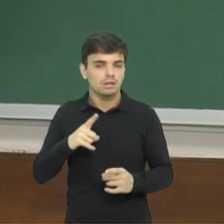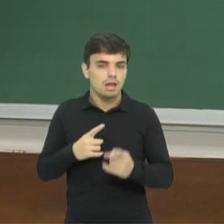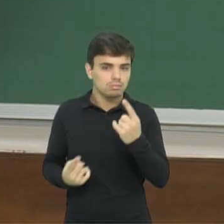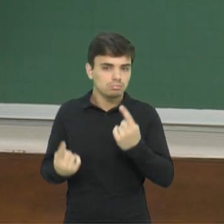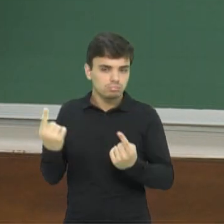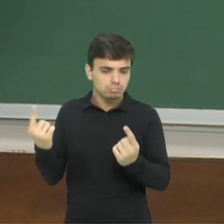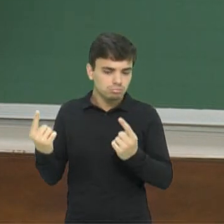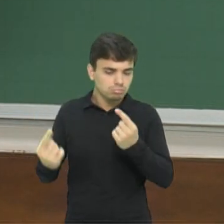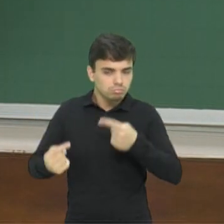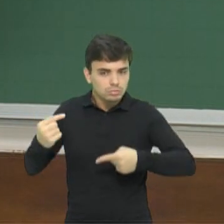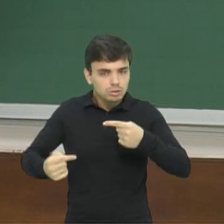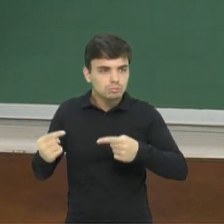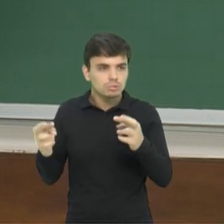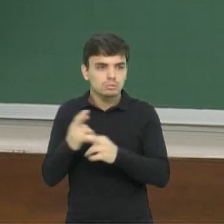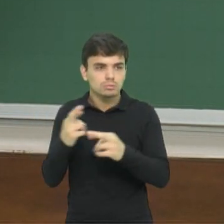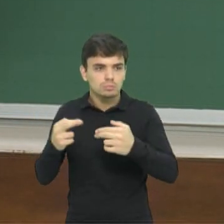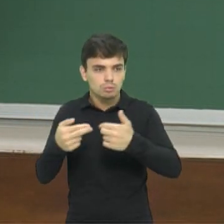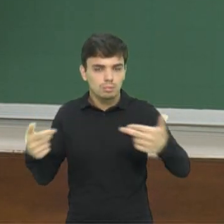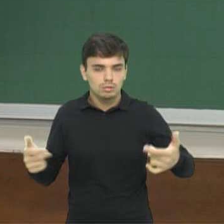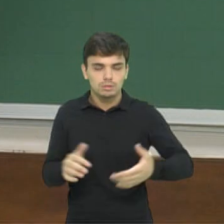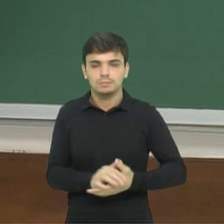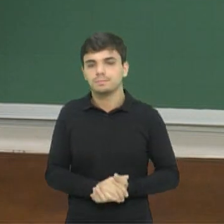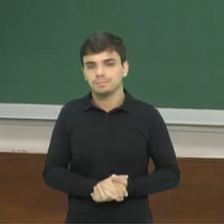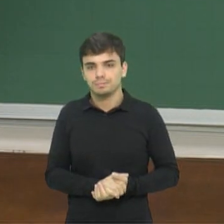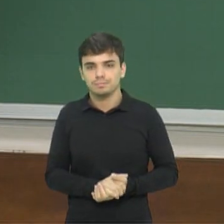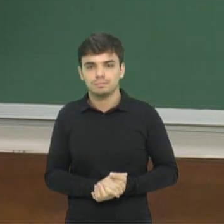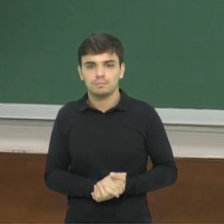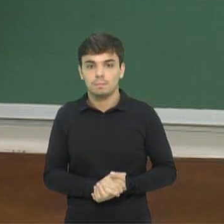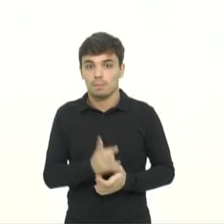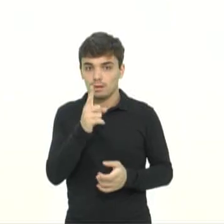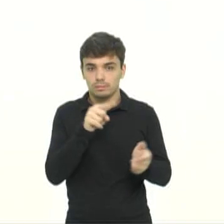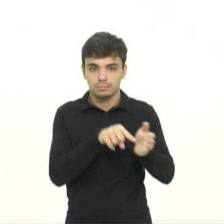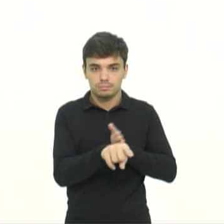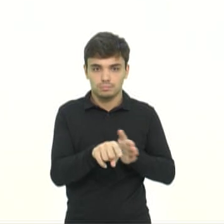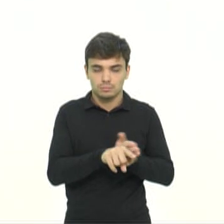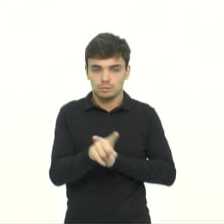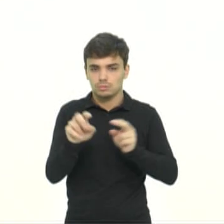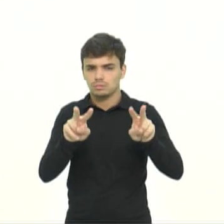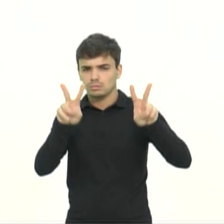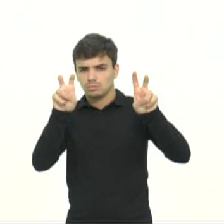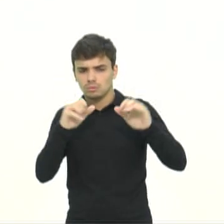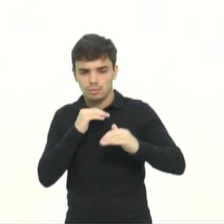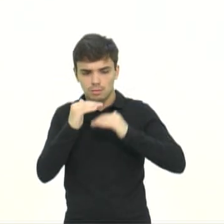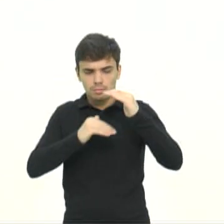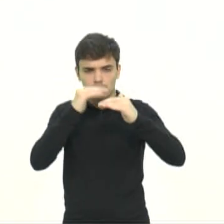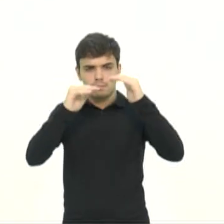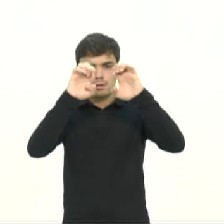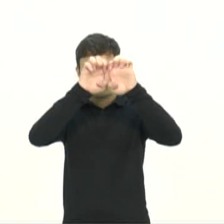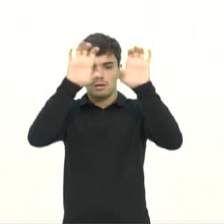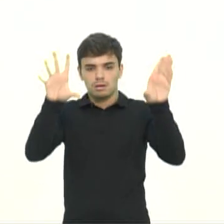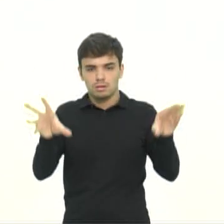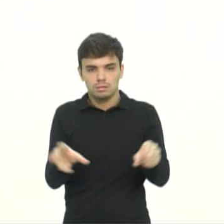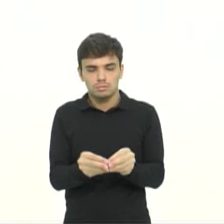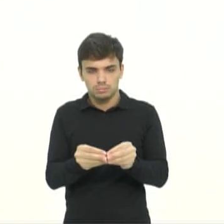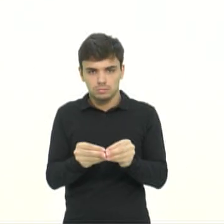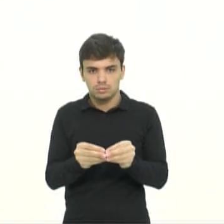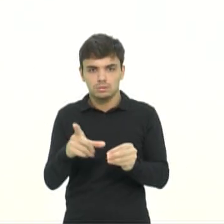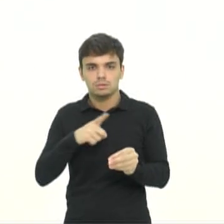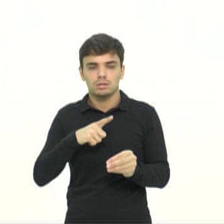recurso, disputam alguma coisa. Um quiz. Sobre o tema sucessão ecológica, assinale o que